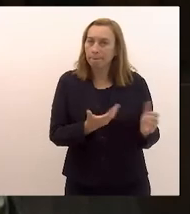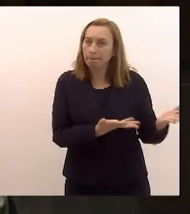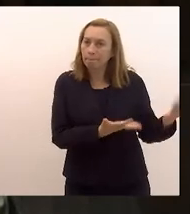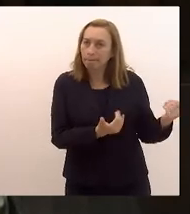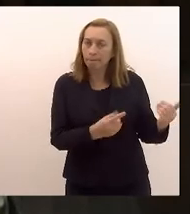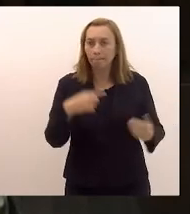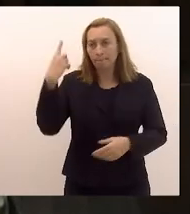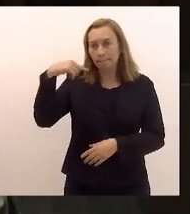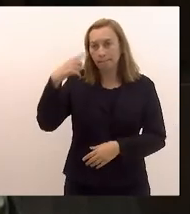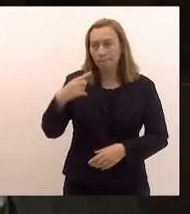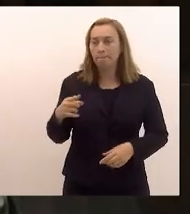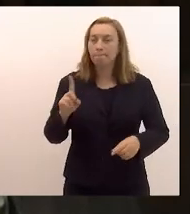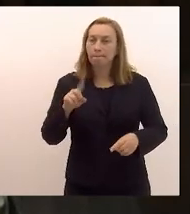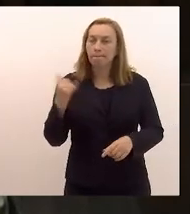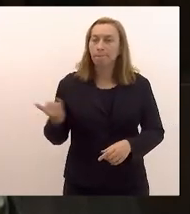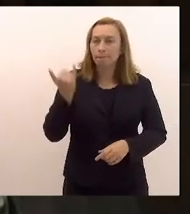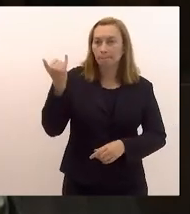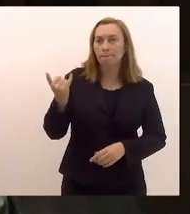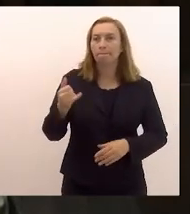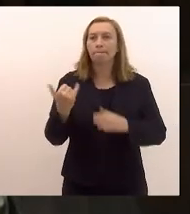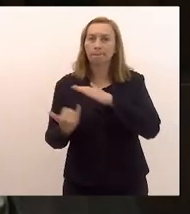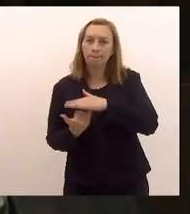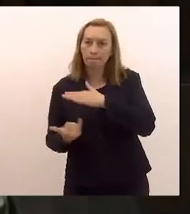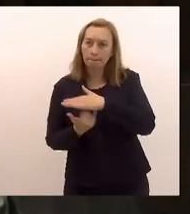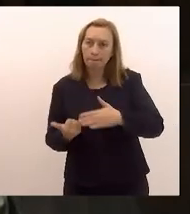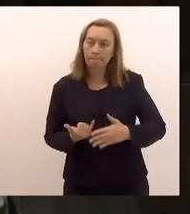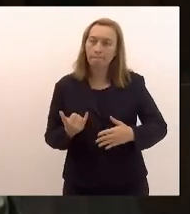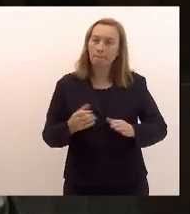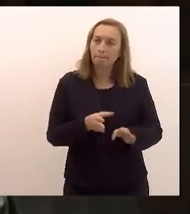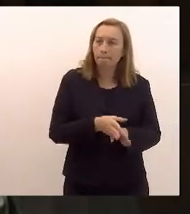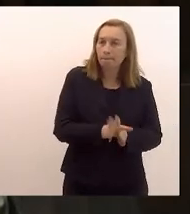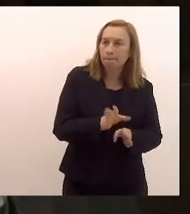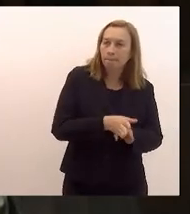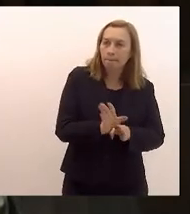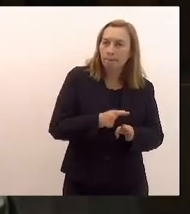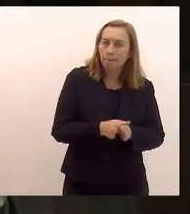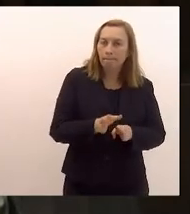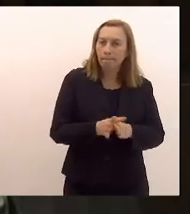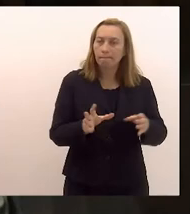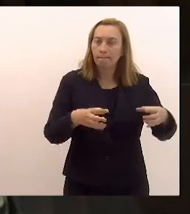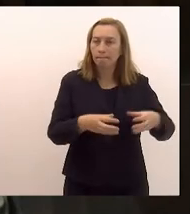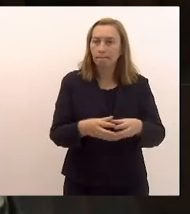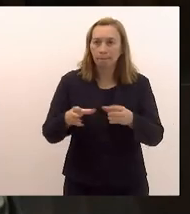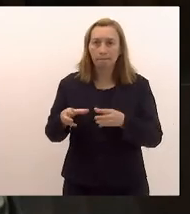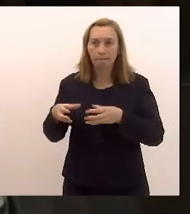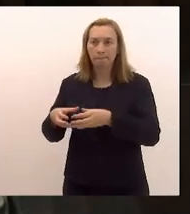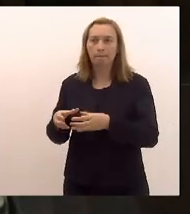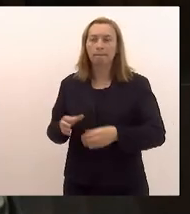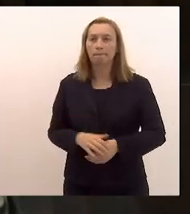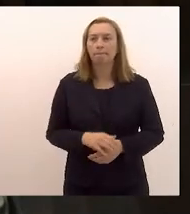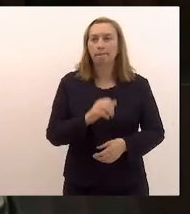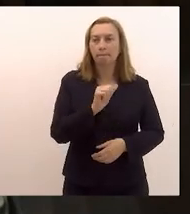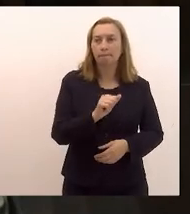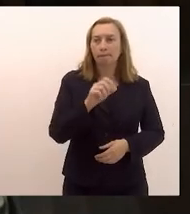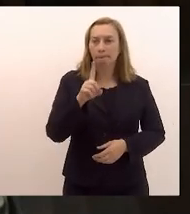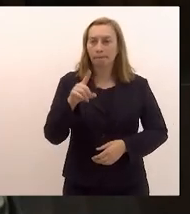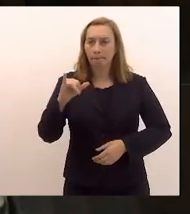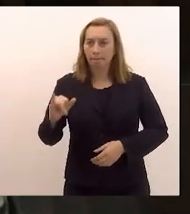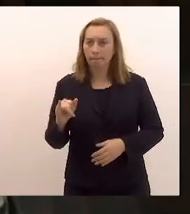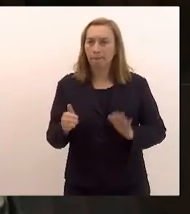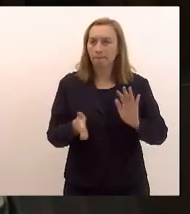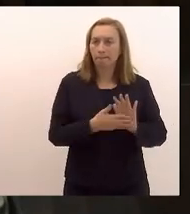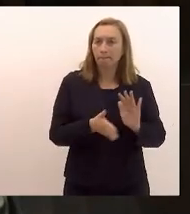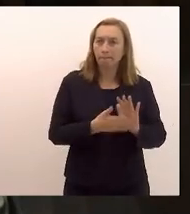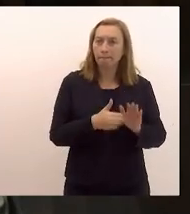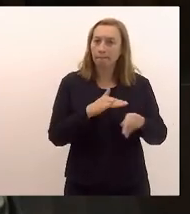advogados mas é importante também para para a instituição auxiliando as equipes e aí essa essa aderir à proposta eu